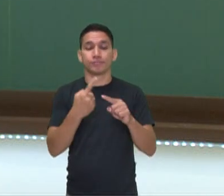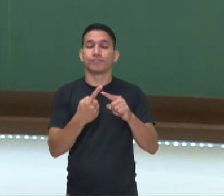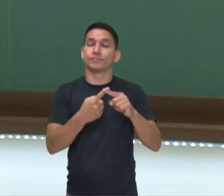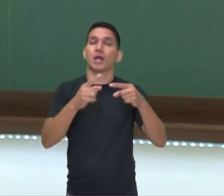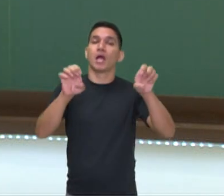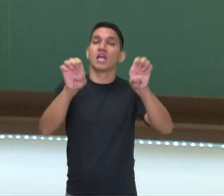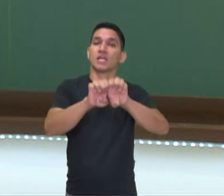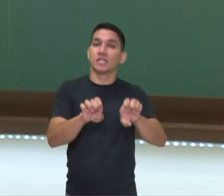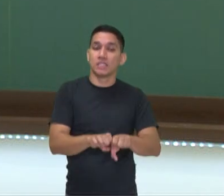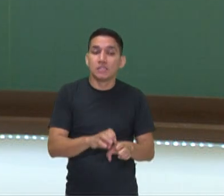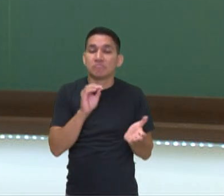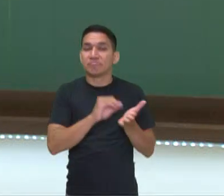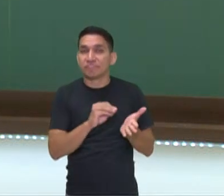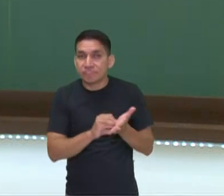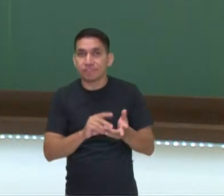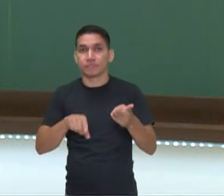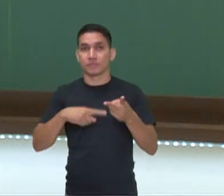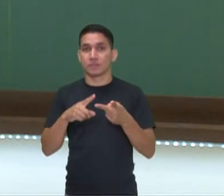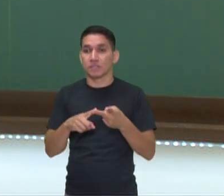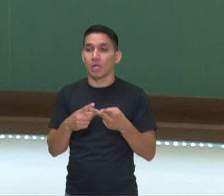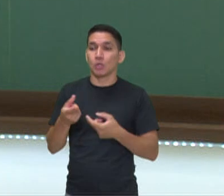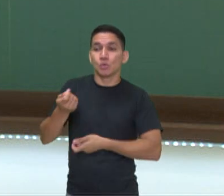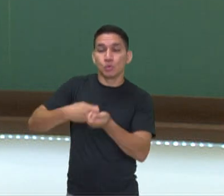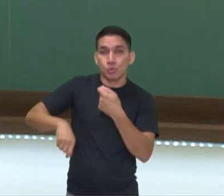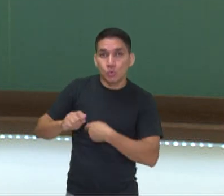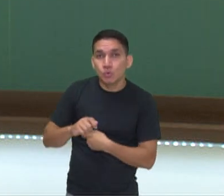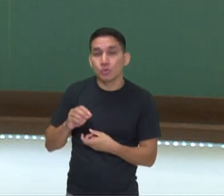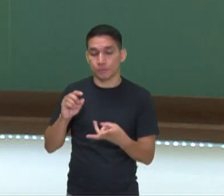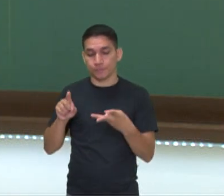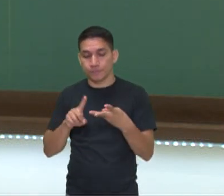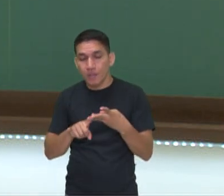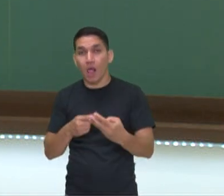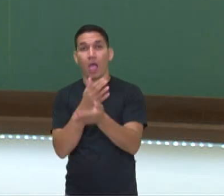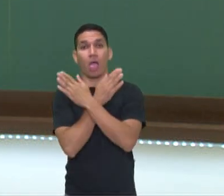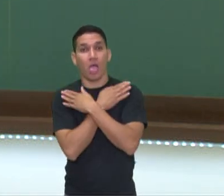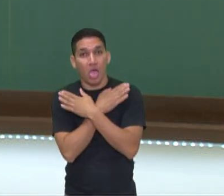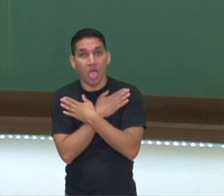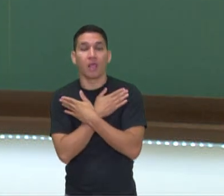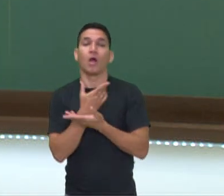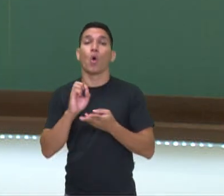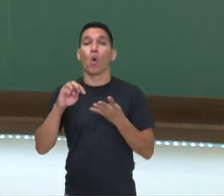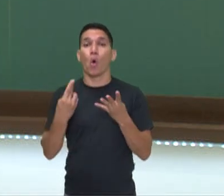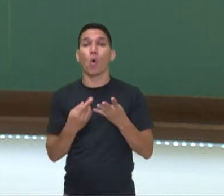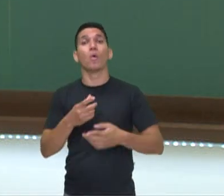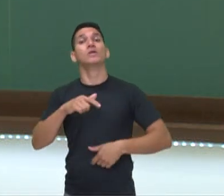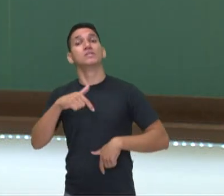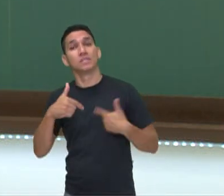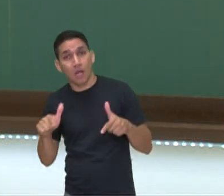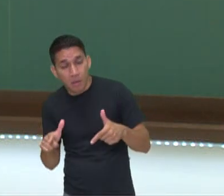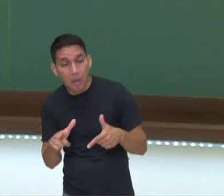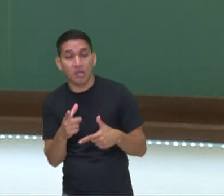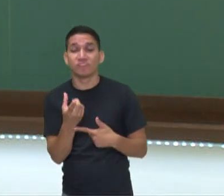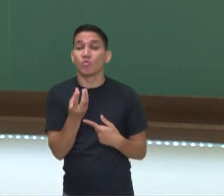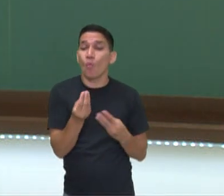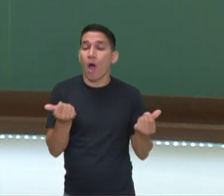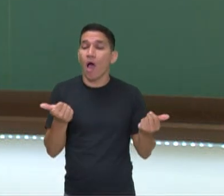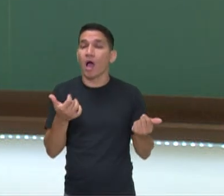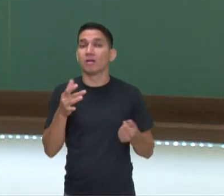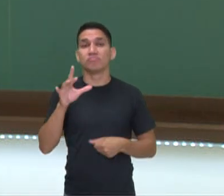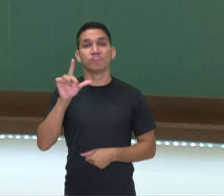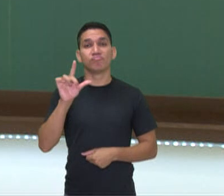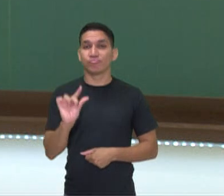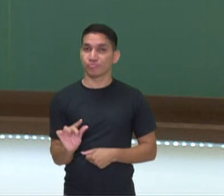precária, exclusão socioeconômica, desemprego ou oferta de emprego de baixa qualidade. Então são uma série de fatores que